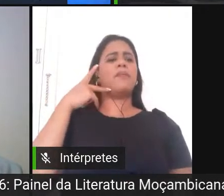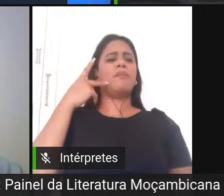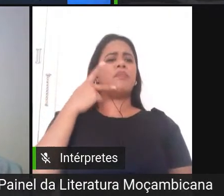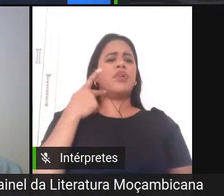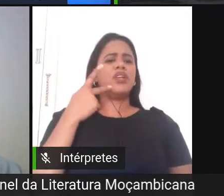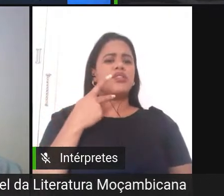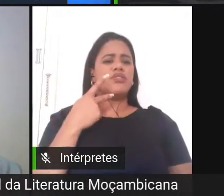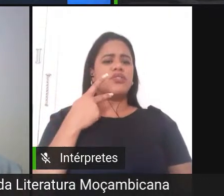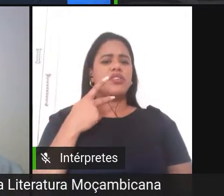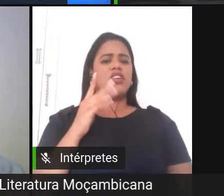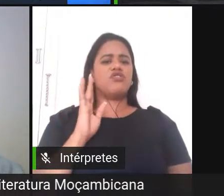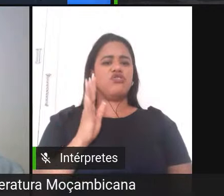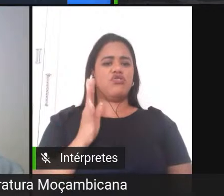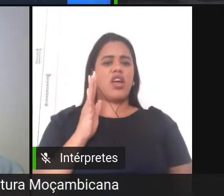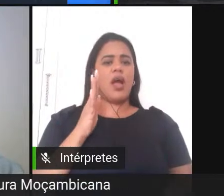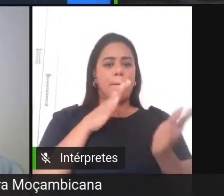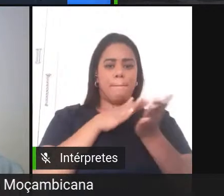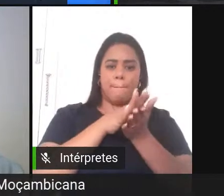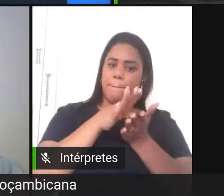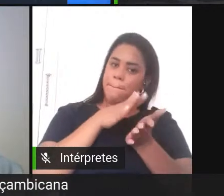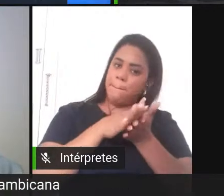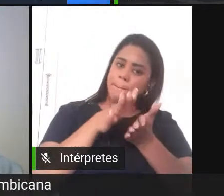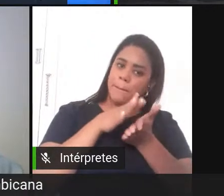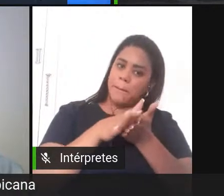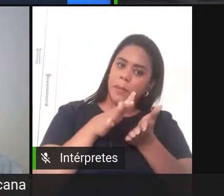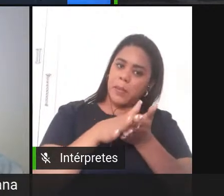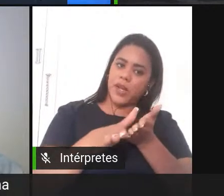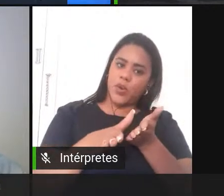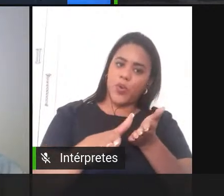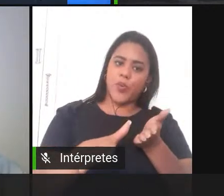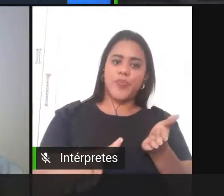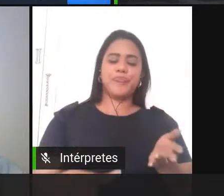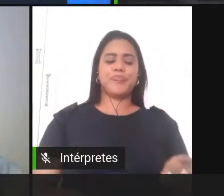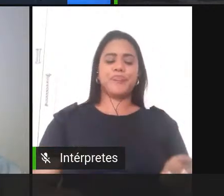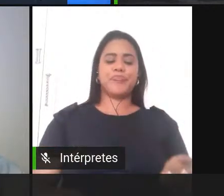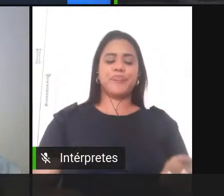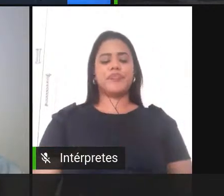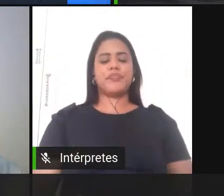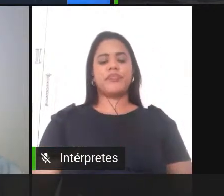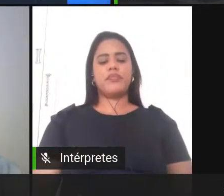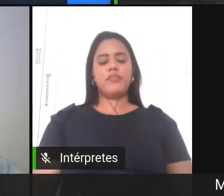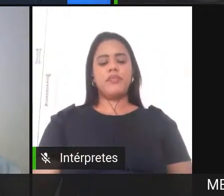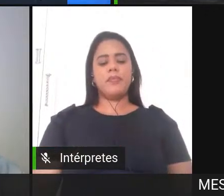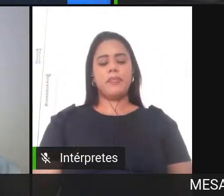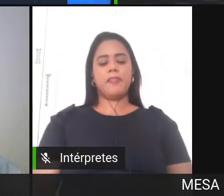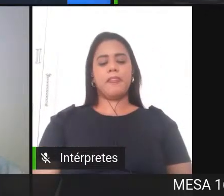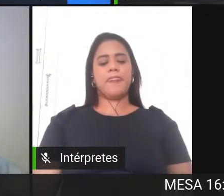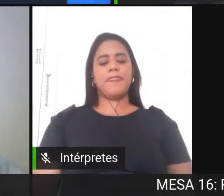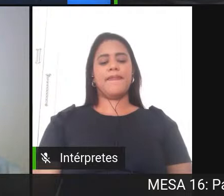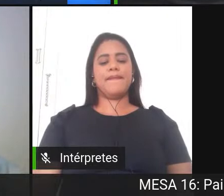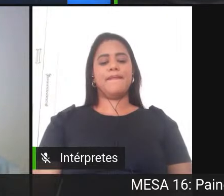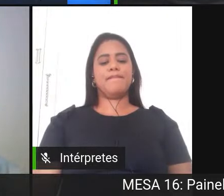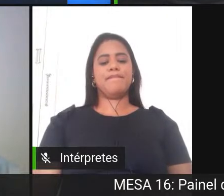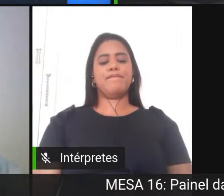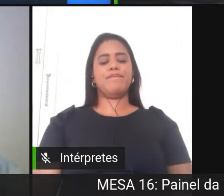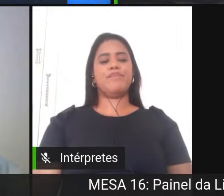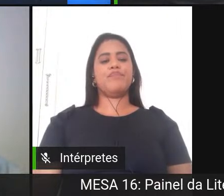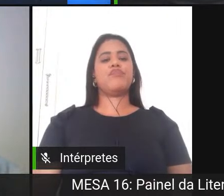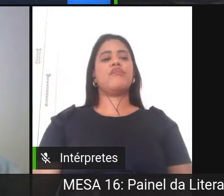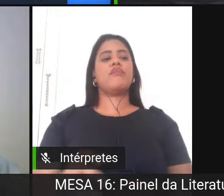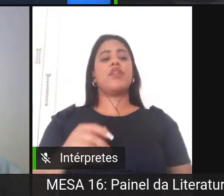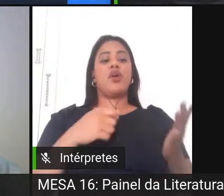o livro mais interventivo nesse sentido. O Adelino é daqueles autores que, ao escrever as